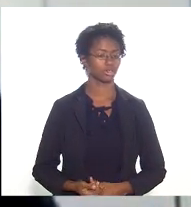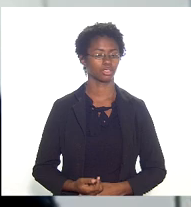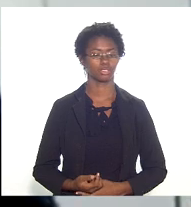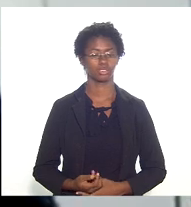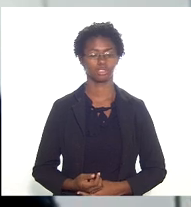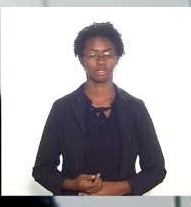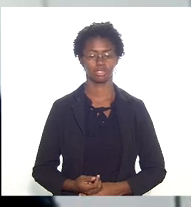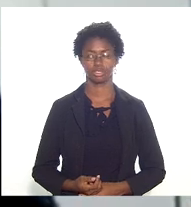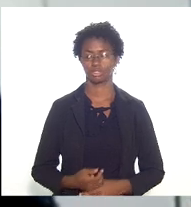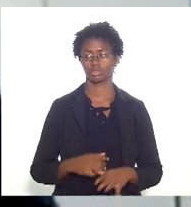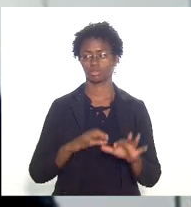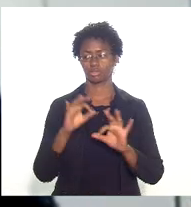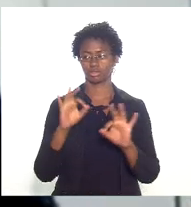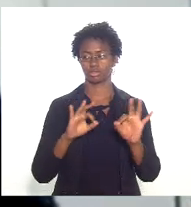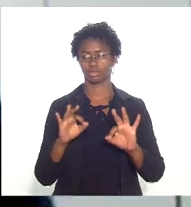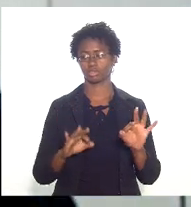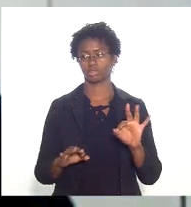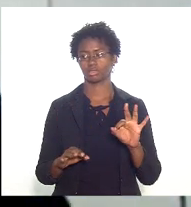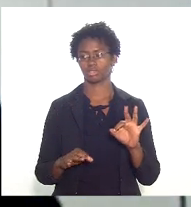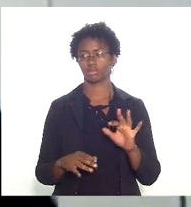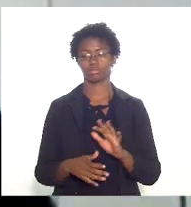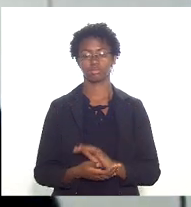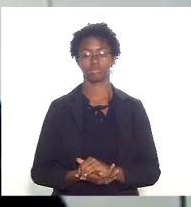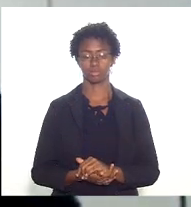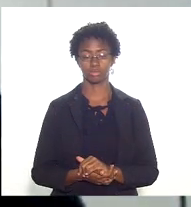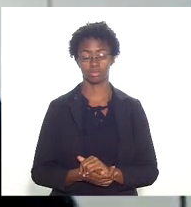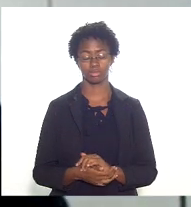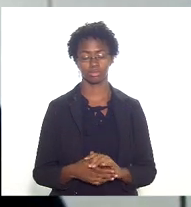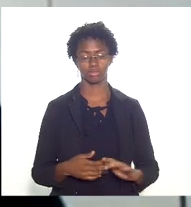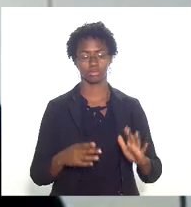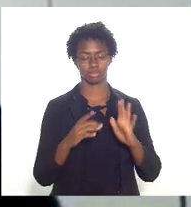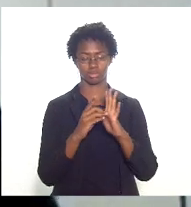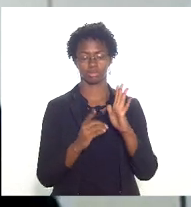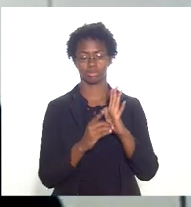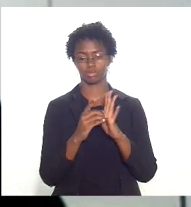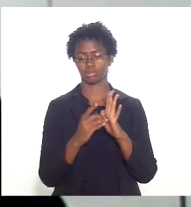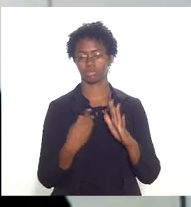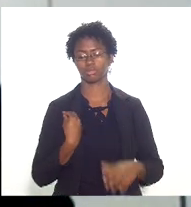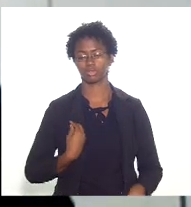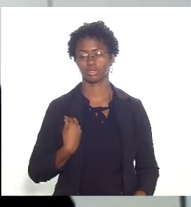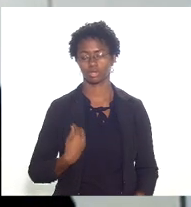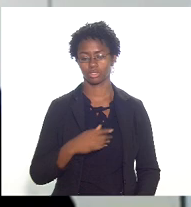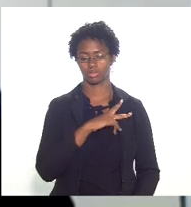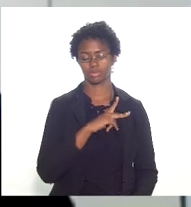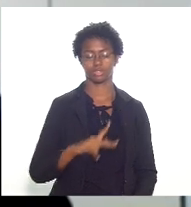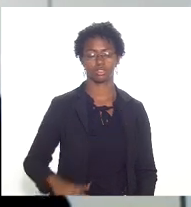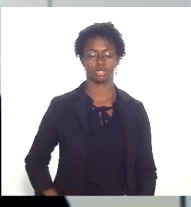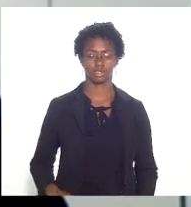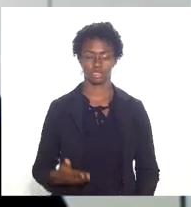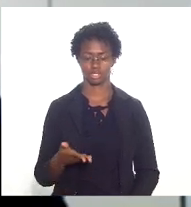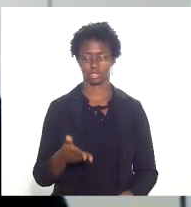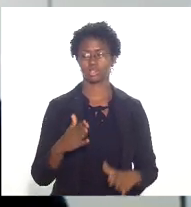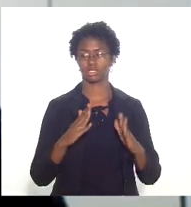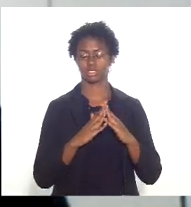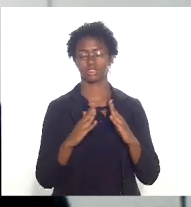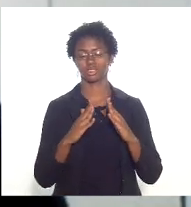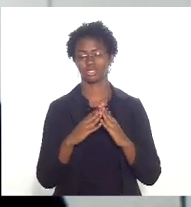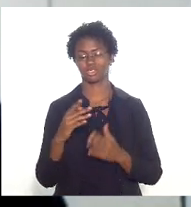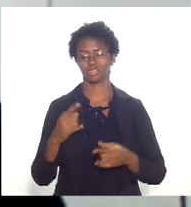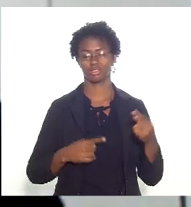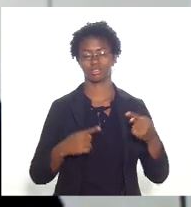legislativo apresentado pelo Deputado Presidente Dessa Casa André Ceciliano pelo Estado do debate